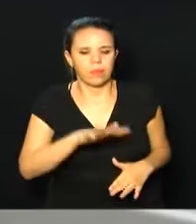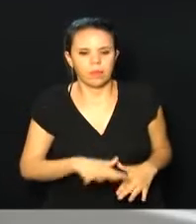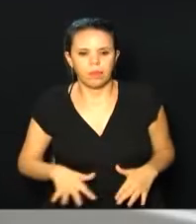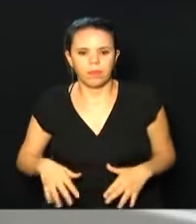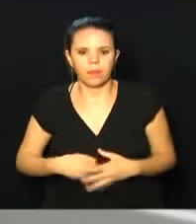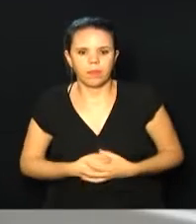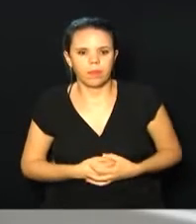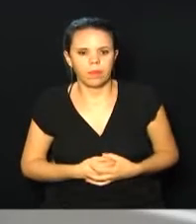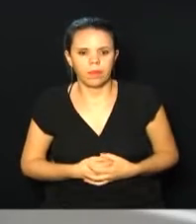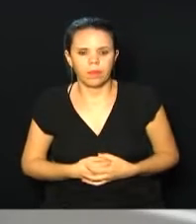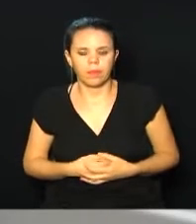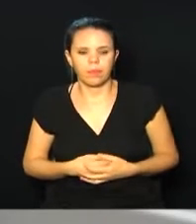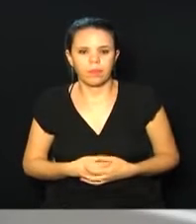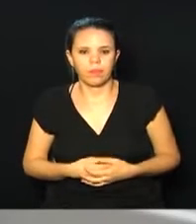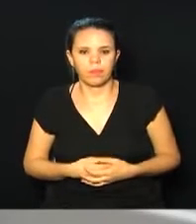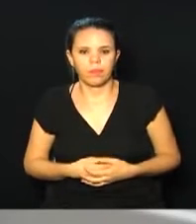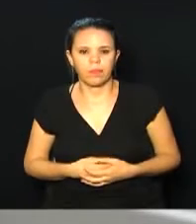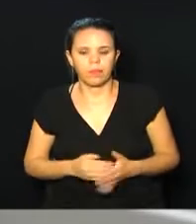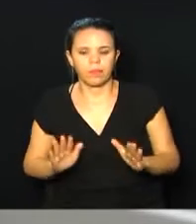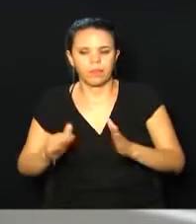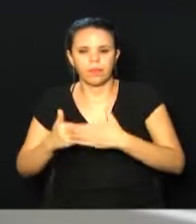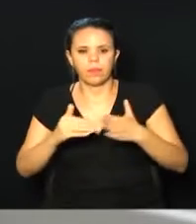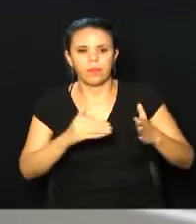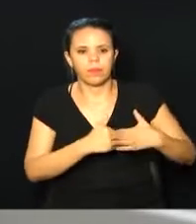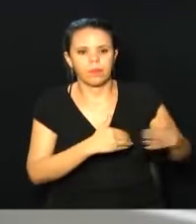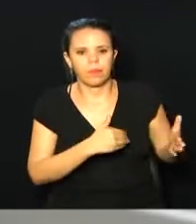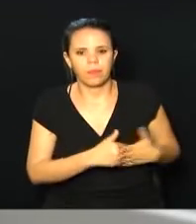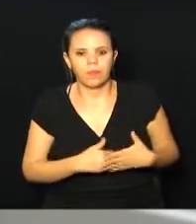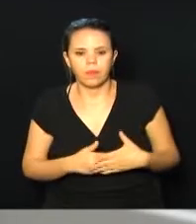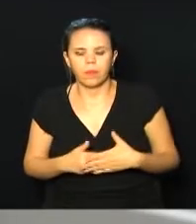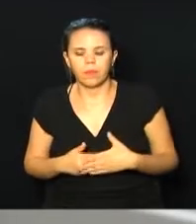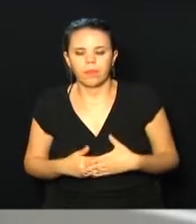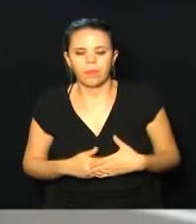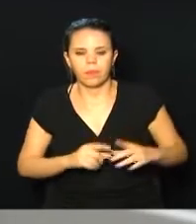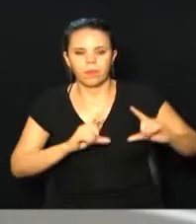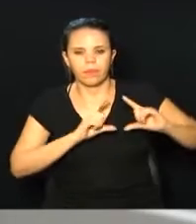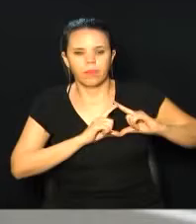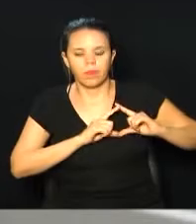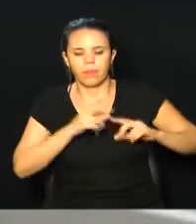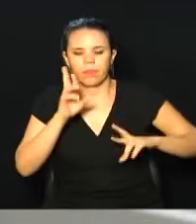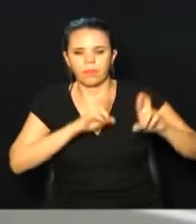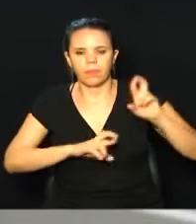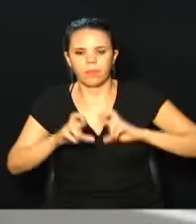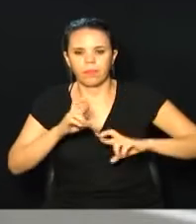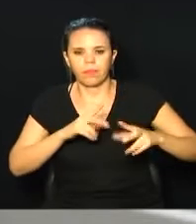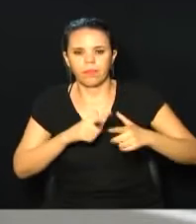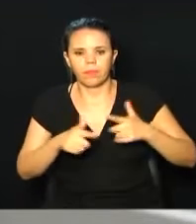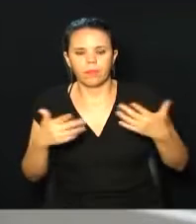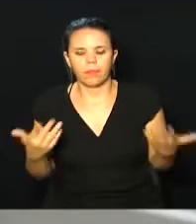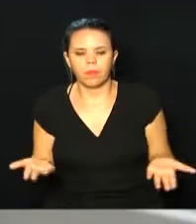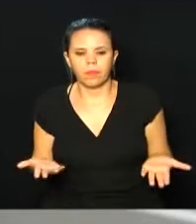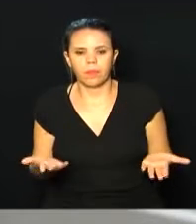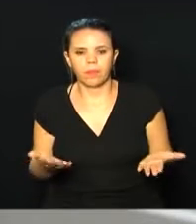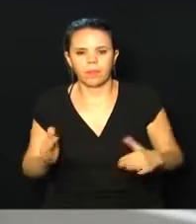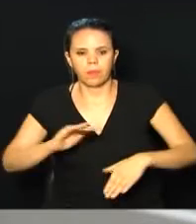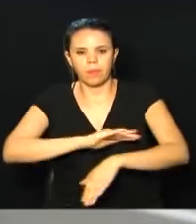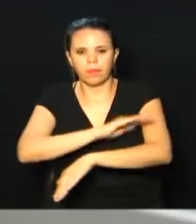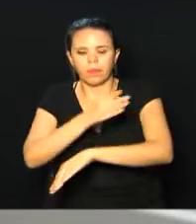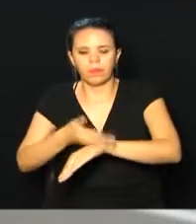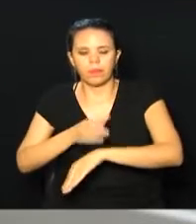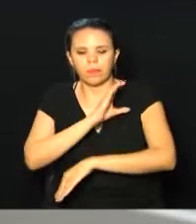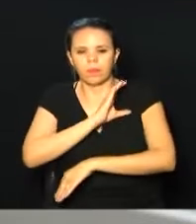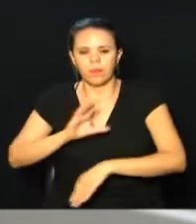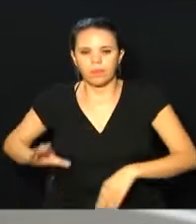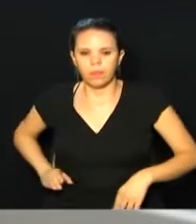inclusive interditadas, a Defesa Civil também está por ali averiguando a situação, Monte Cristo, Jardim